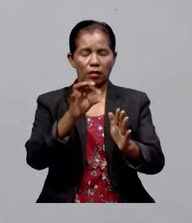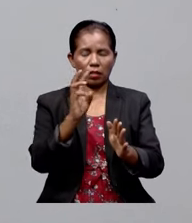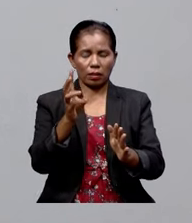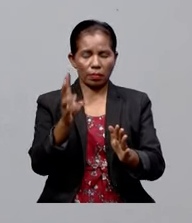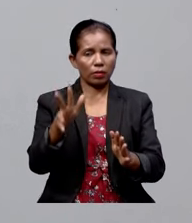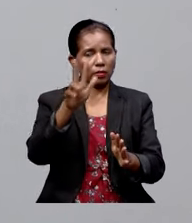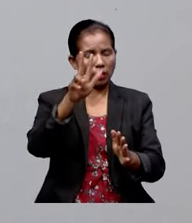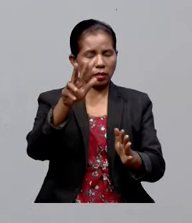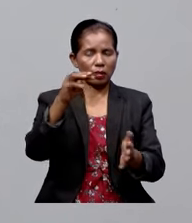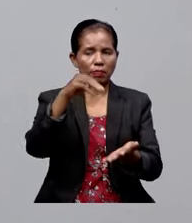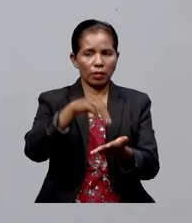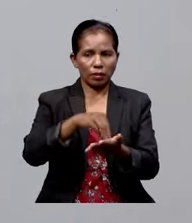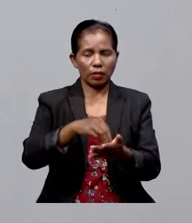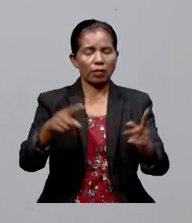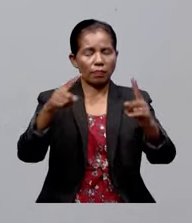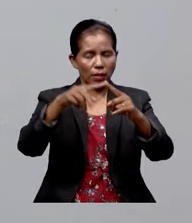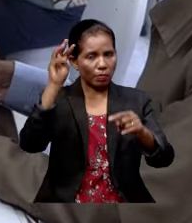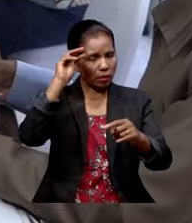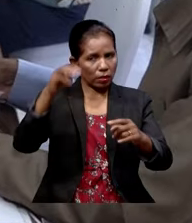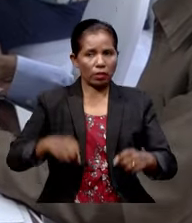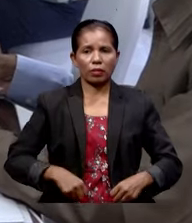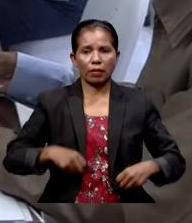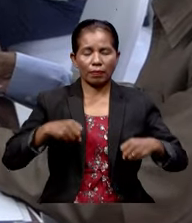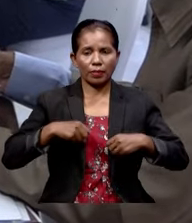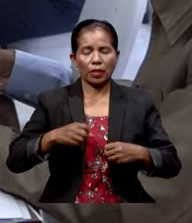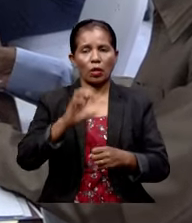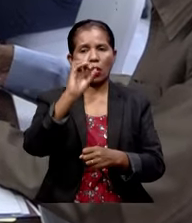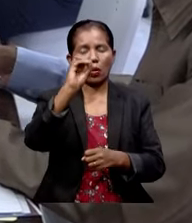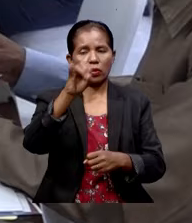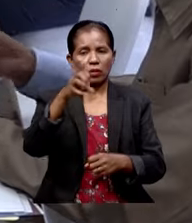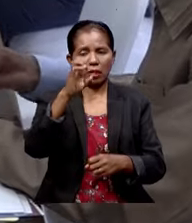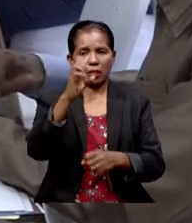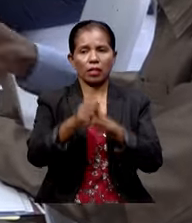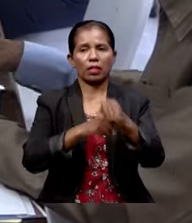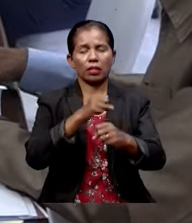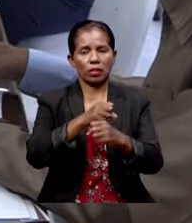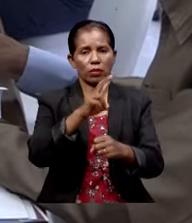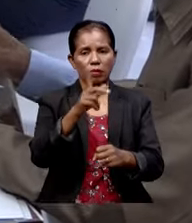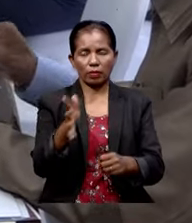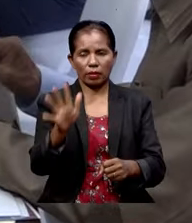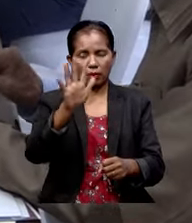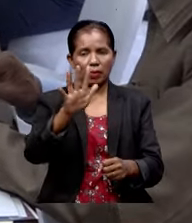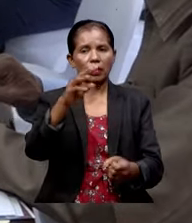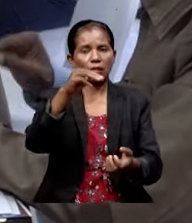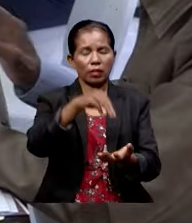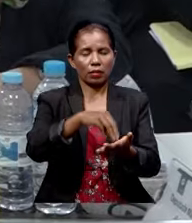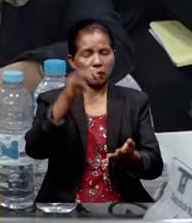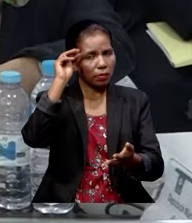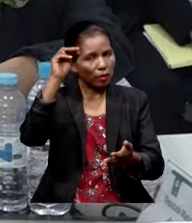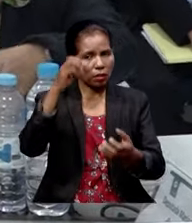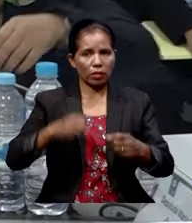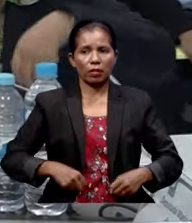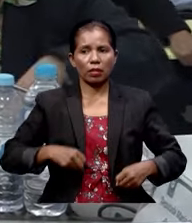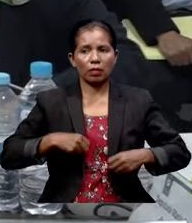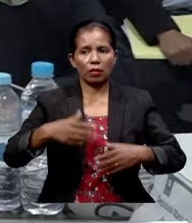milhões. Vai a parte do Ministério da Saúde. Antes do Orçamento Geral do Estado, tinha Rio Rua Ruanulu Resinat, nebe aloca para o Ministério da Saúde,